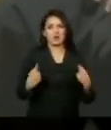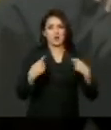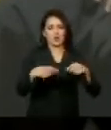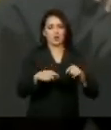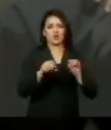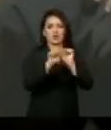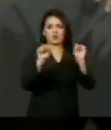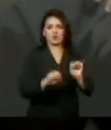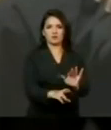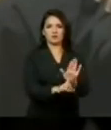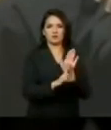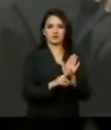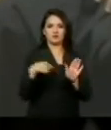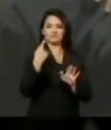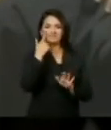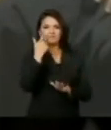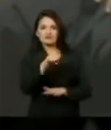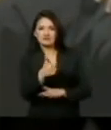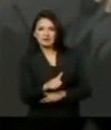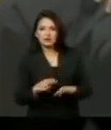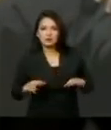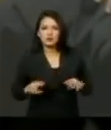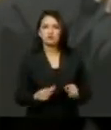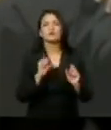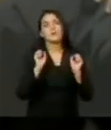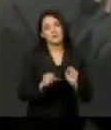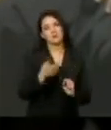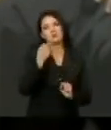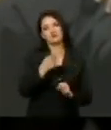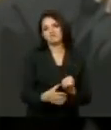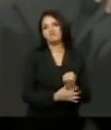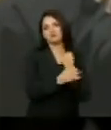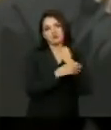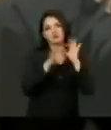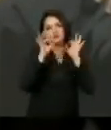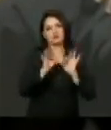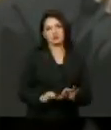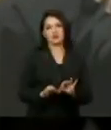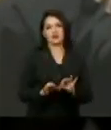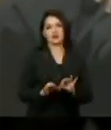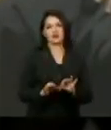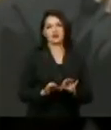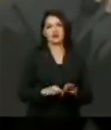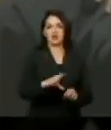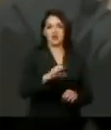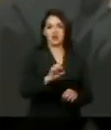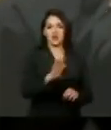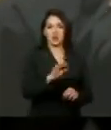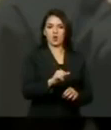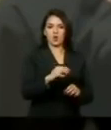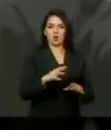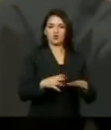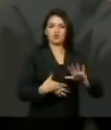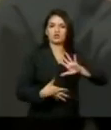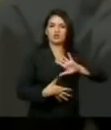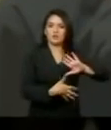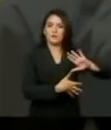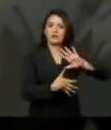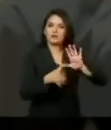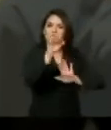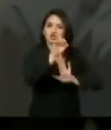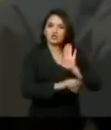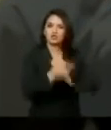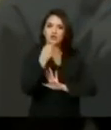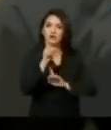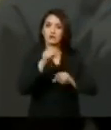nós revisamos toda essa jurisprudência e eu posso lhes assegurar o acordo da mexicana direito diz ao brasil é que é preciso melhorar o time zara